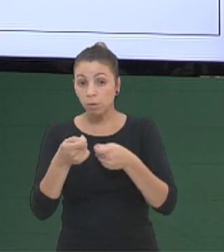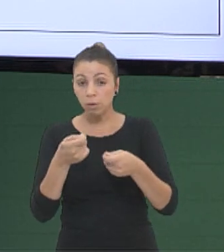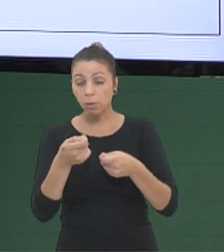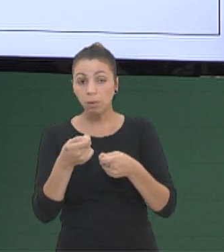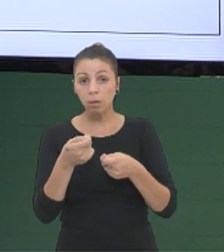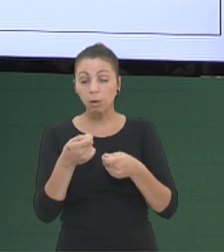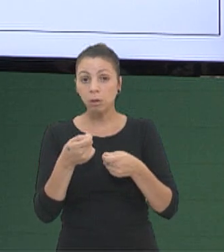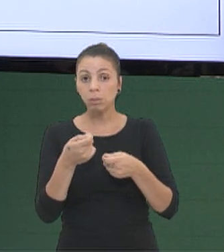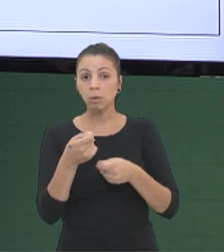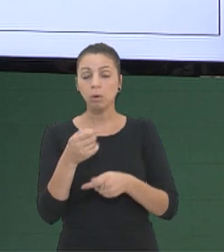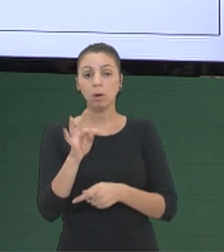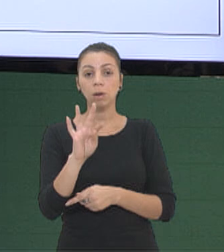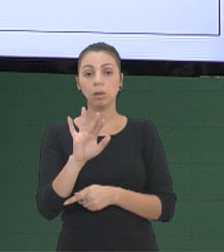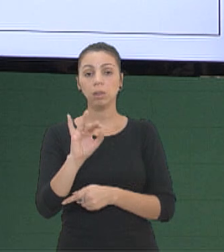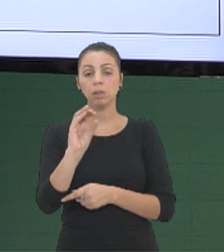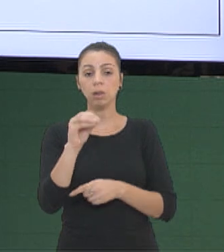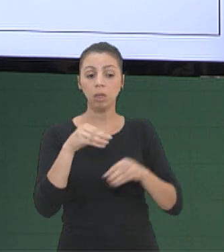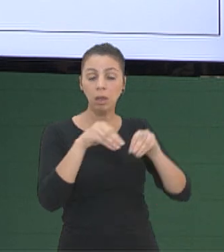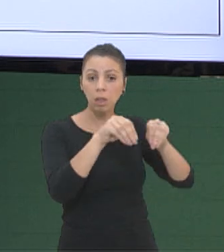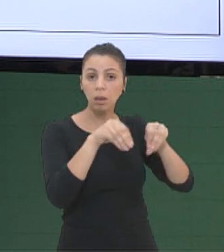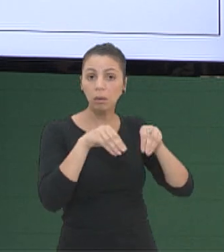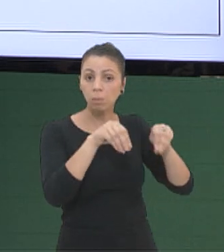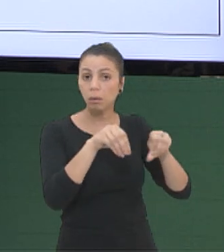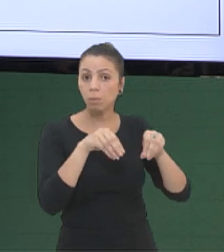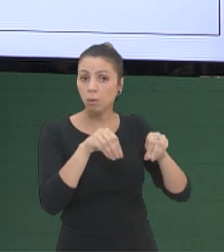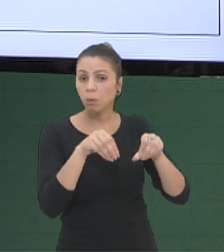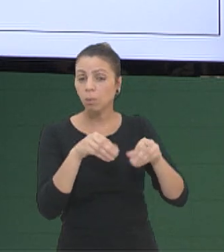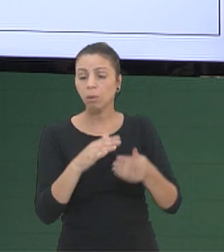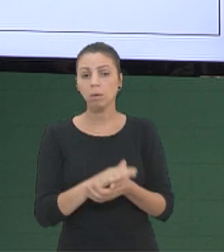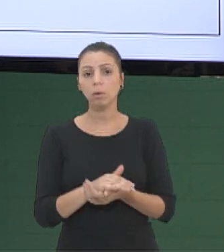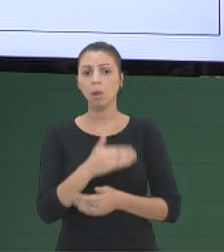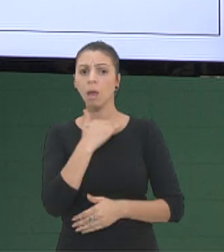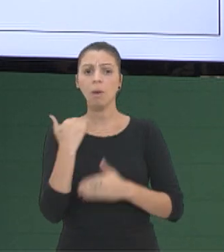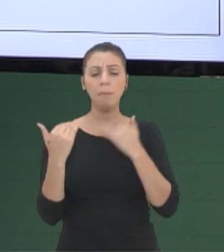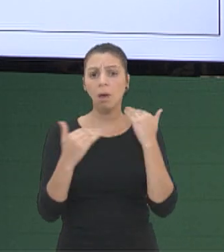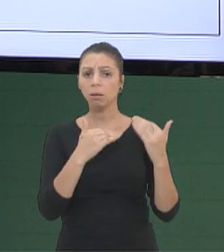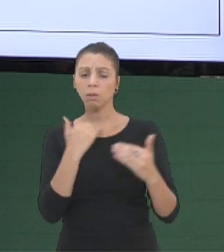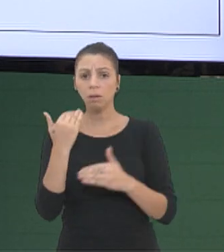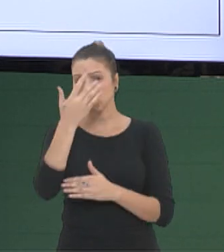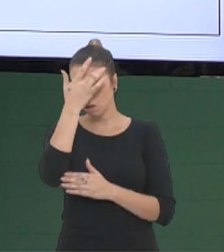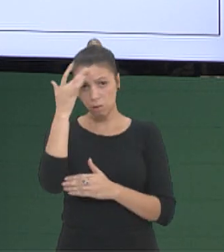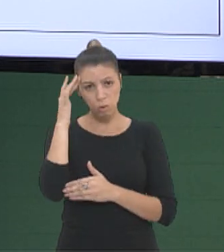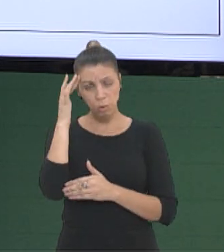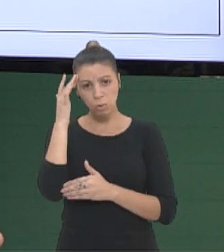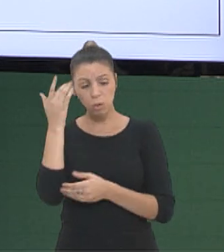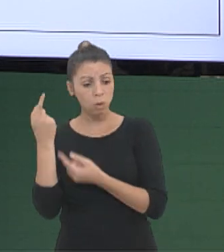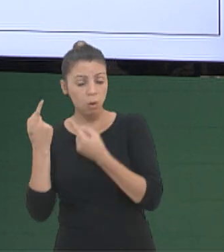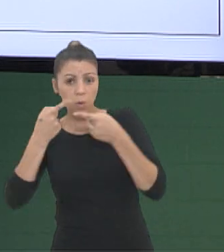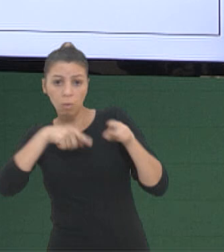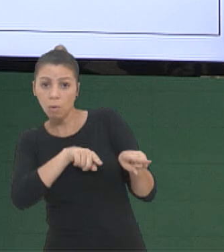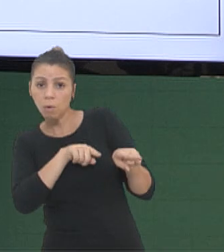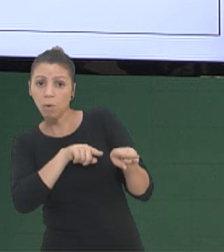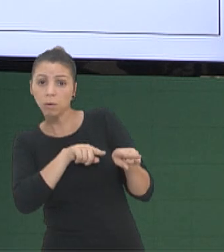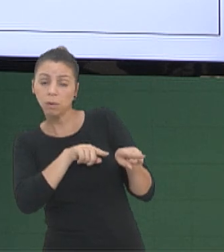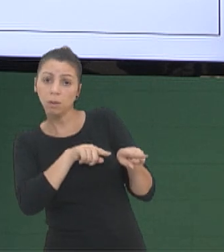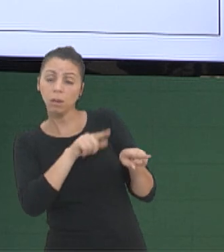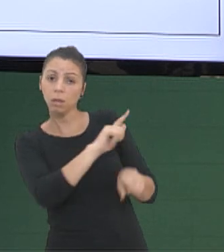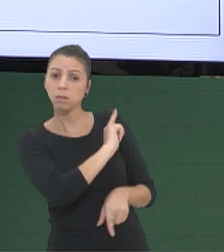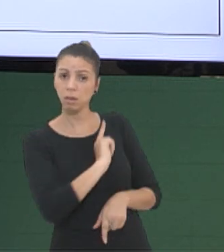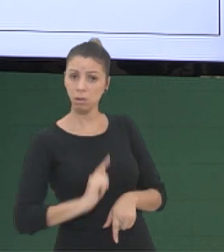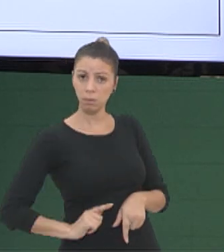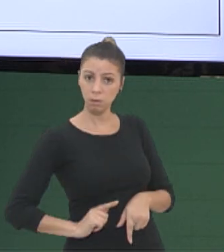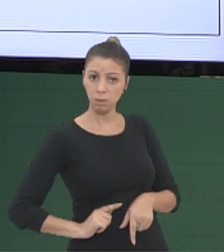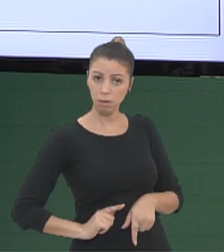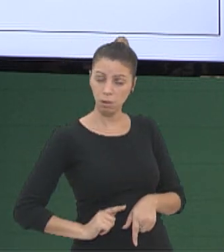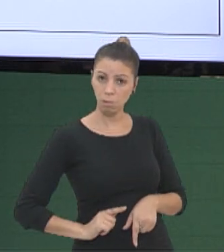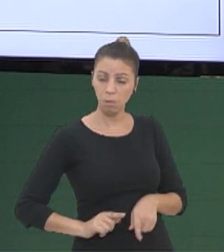do trigo, fazendo a reforma agrária e matando as pessoas, os opositores, até os próprios amigos, que